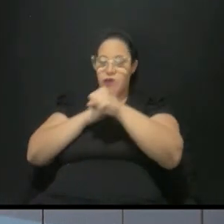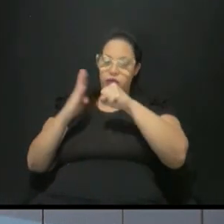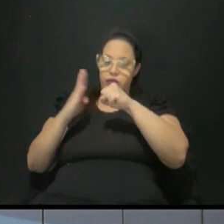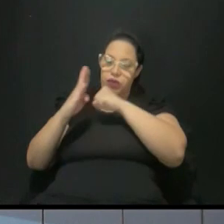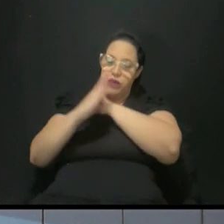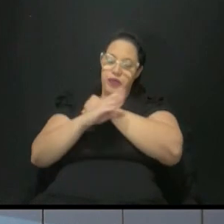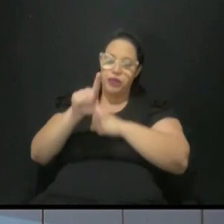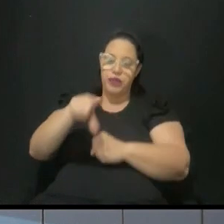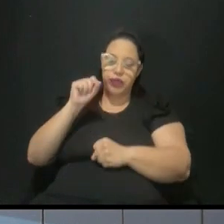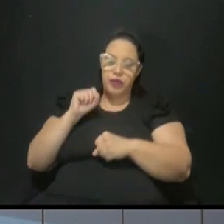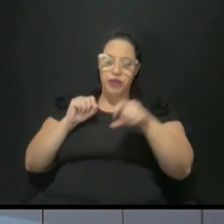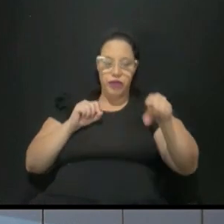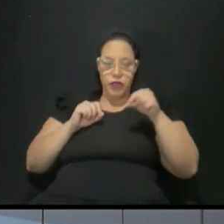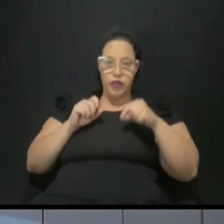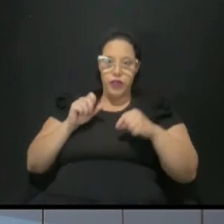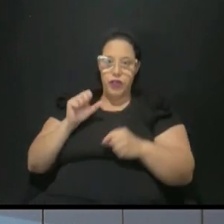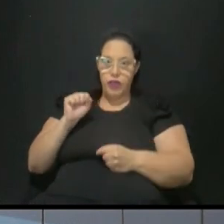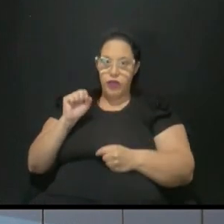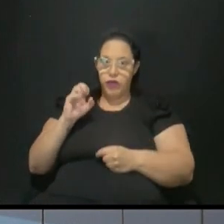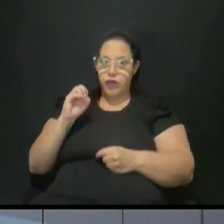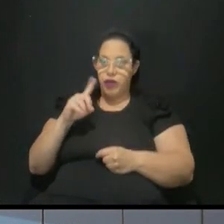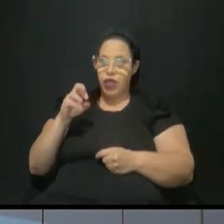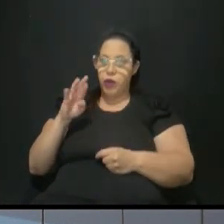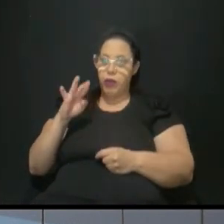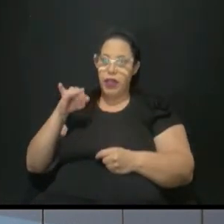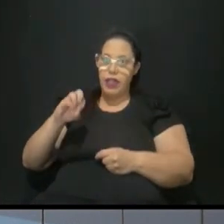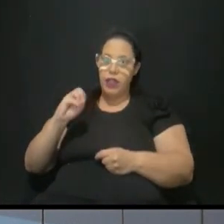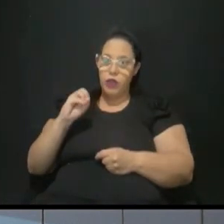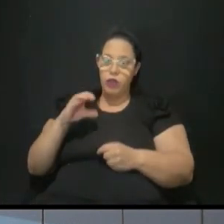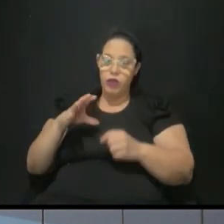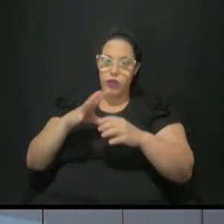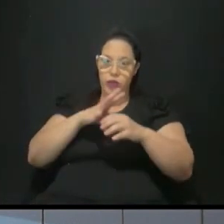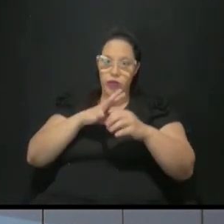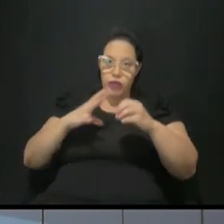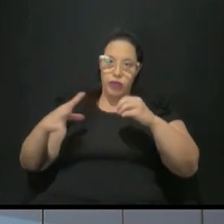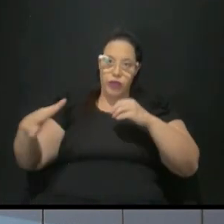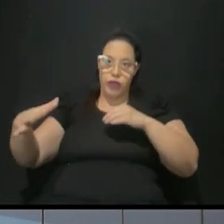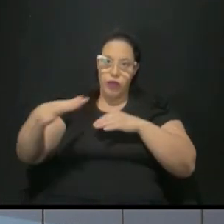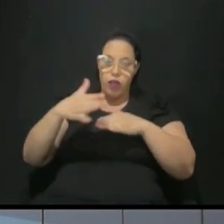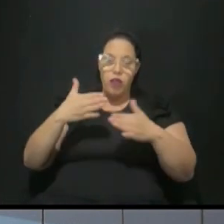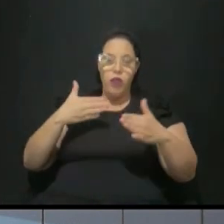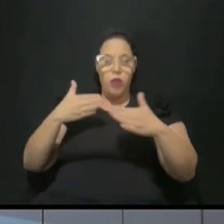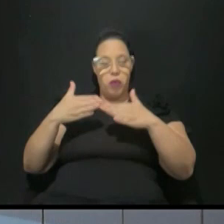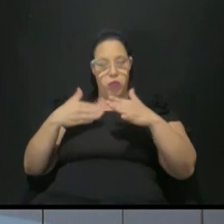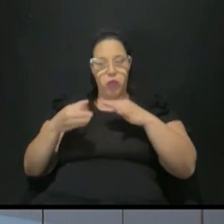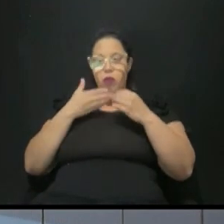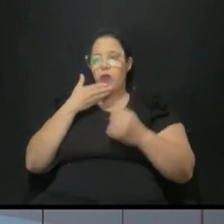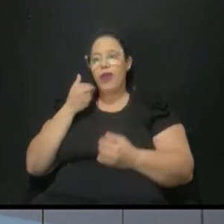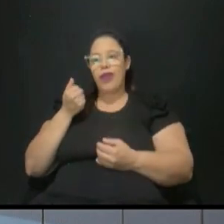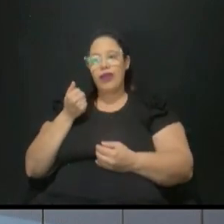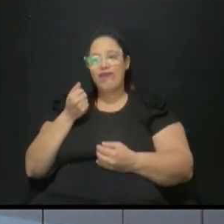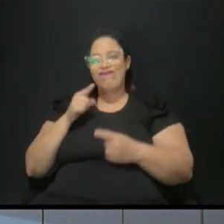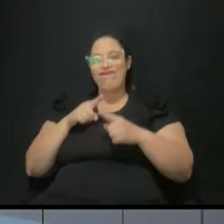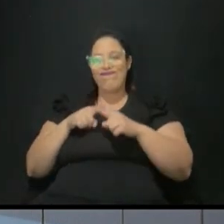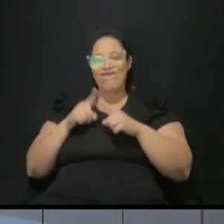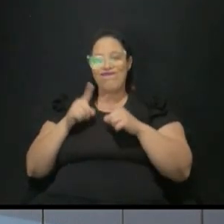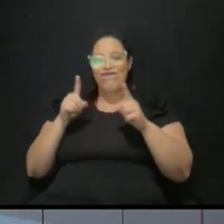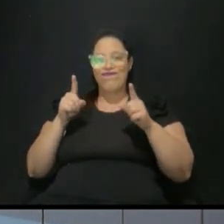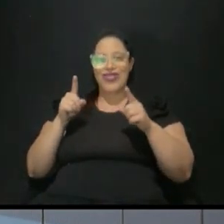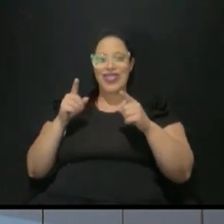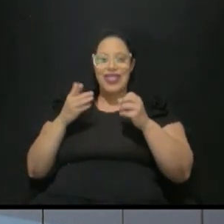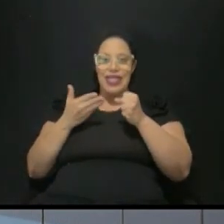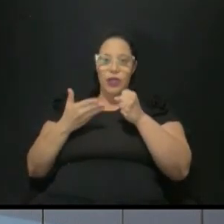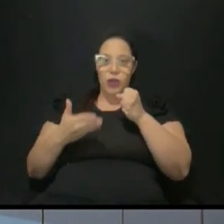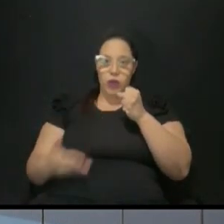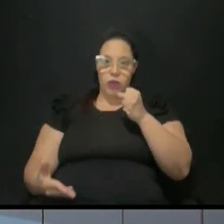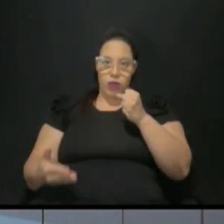São Bernardo tem uma estrutura no entorno dele um pouco mais preparada, mas ele tem uma baixa busca pelos equipamentos